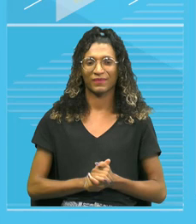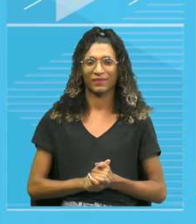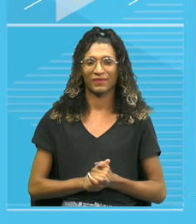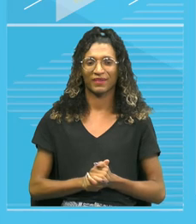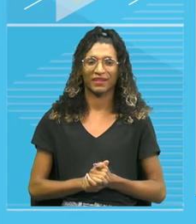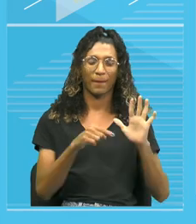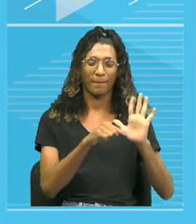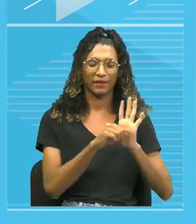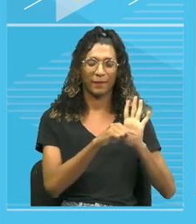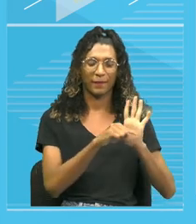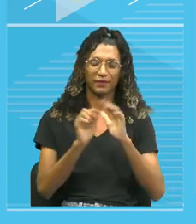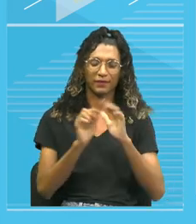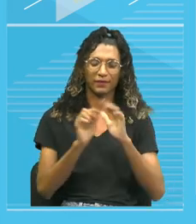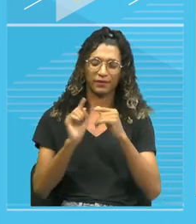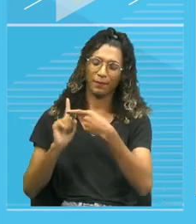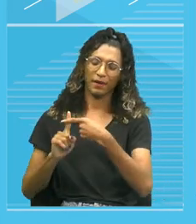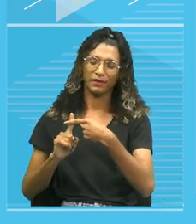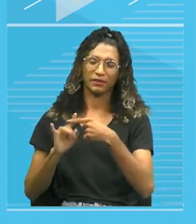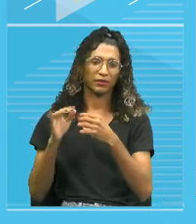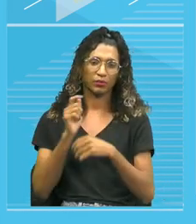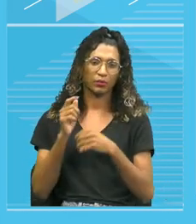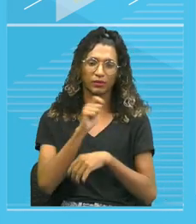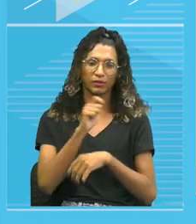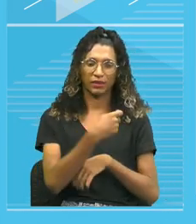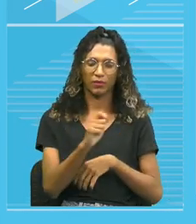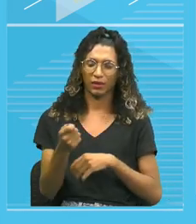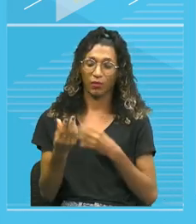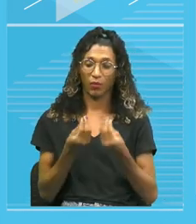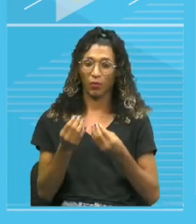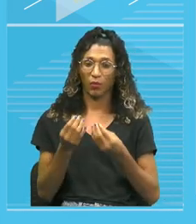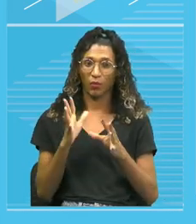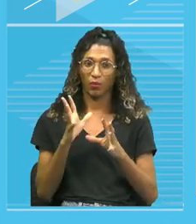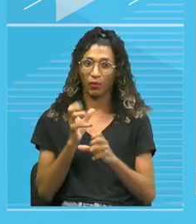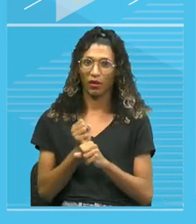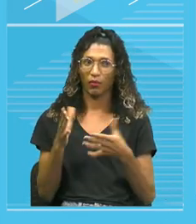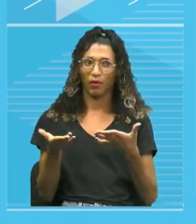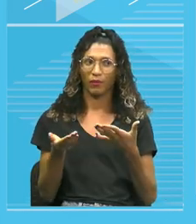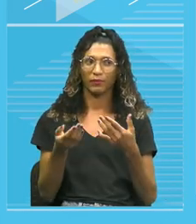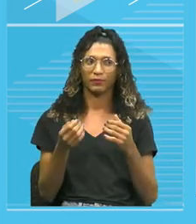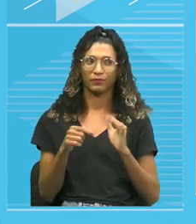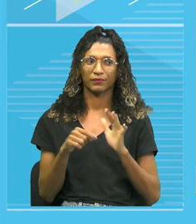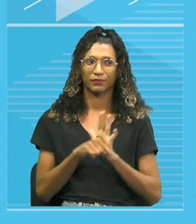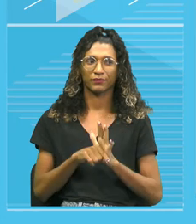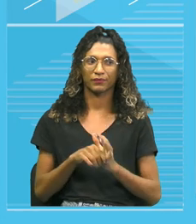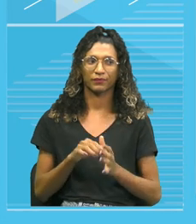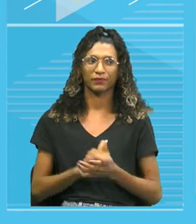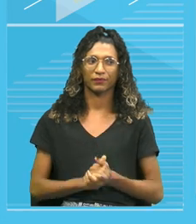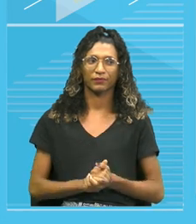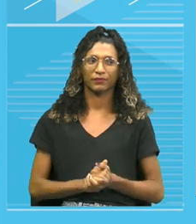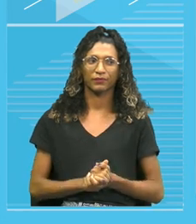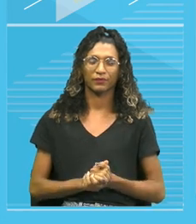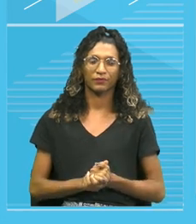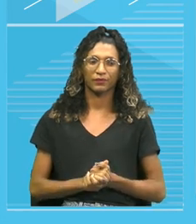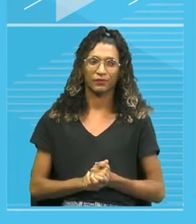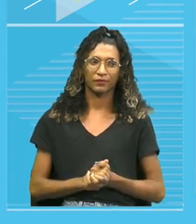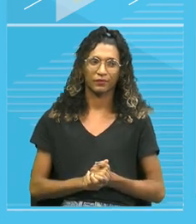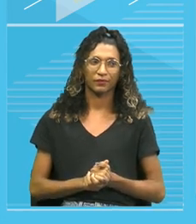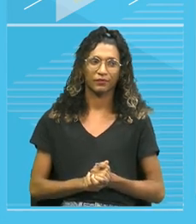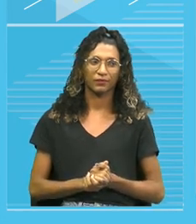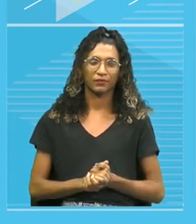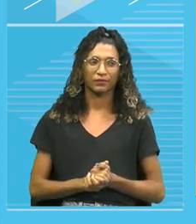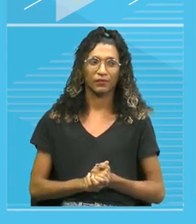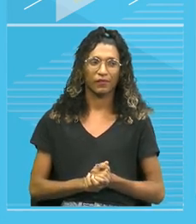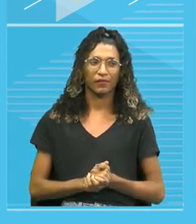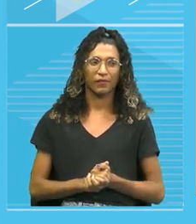como é menos com mais fica menos soma e Conserva o sinal 564 + 348 da